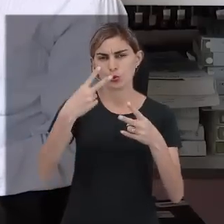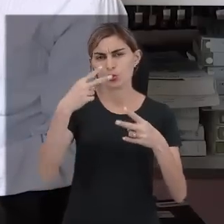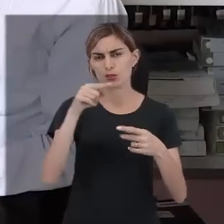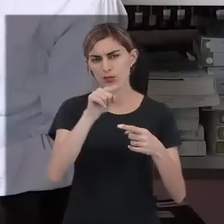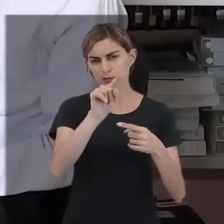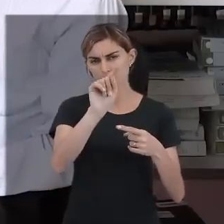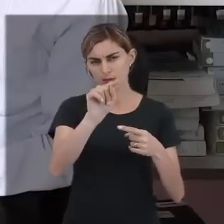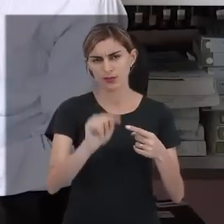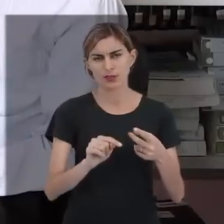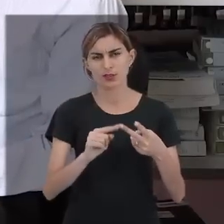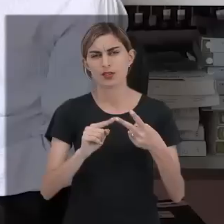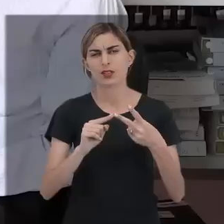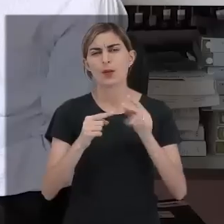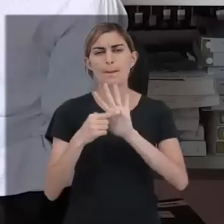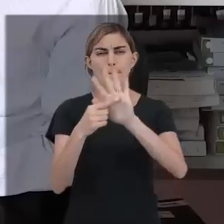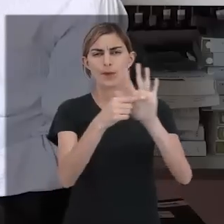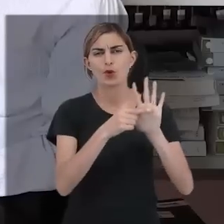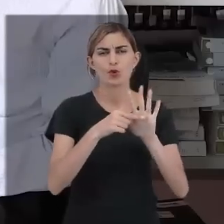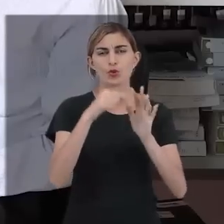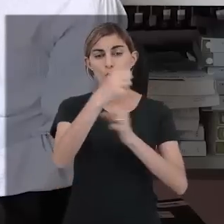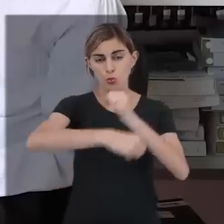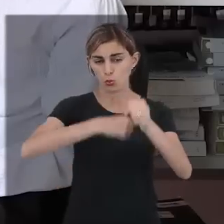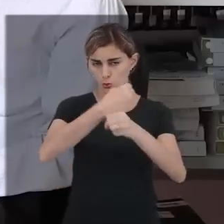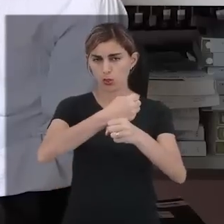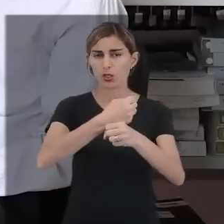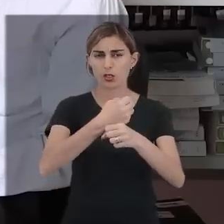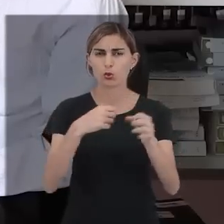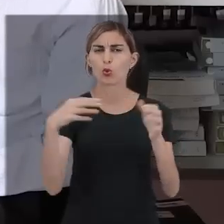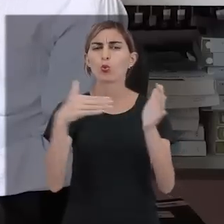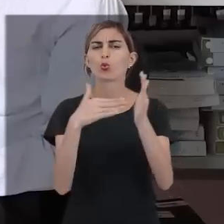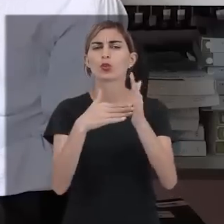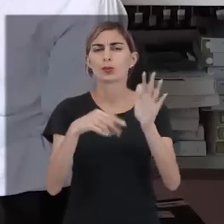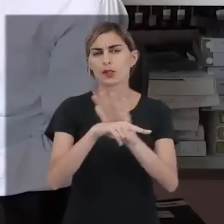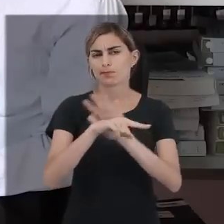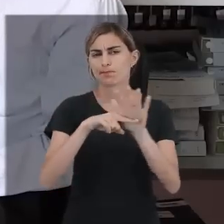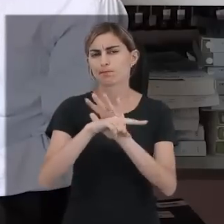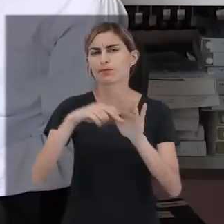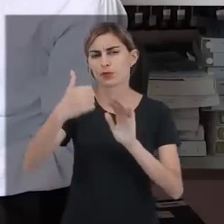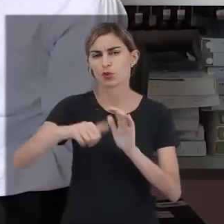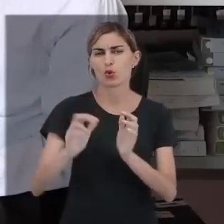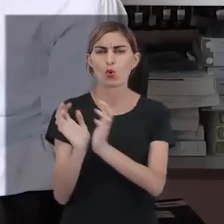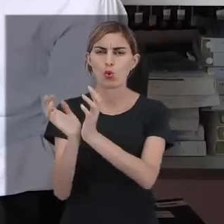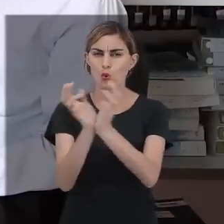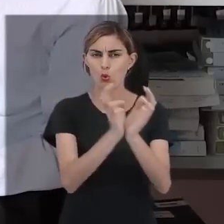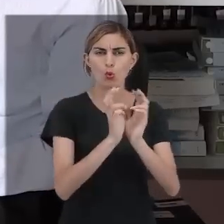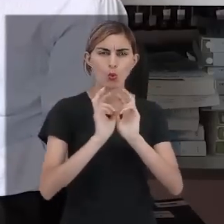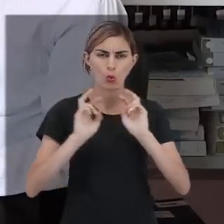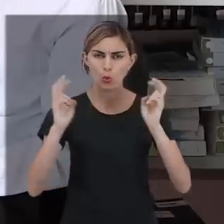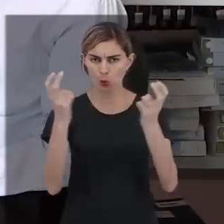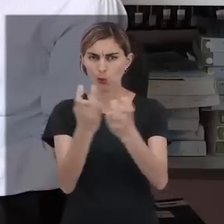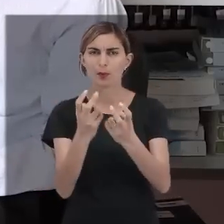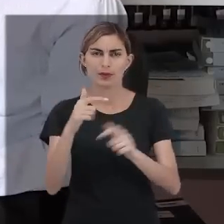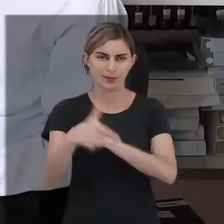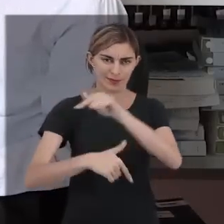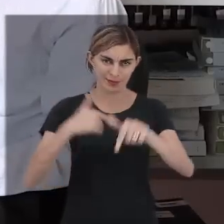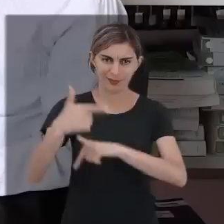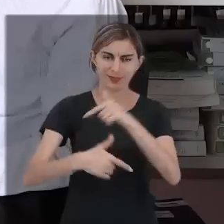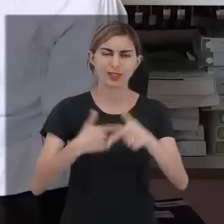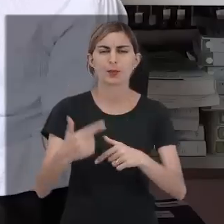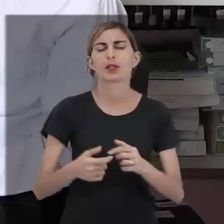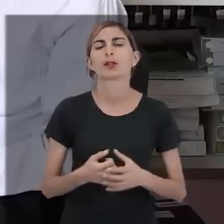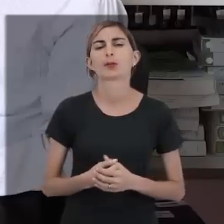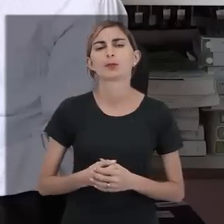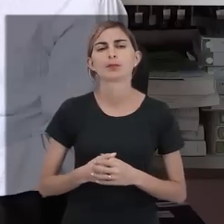pontos o ano, mostra o quê? É o ano que foi realizada a última revisão pelos comitês de trabalho, como eu falei, né, os comitês de trabalho contidos na